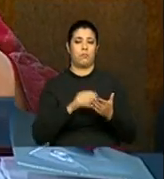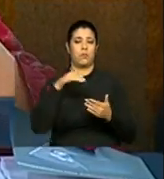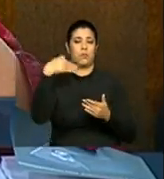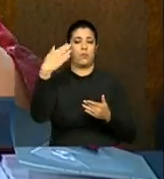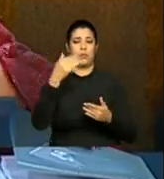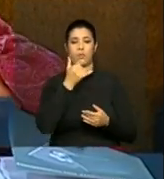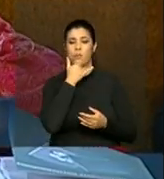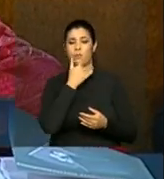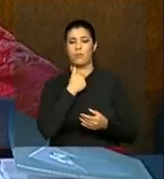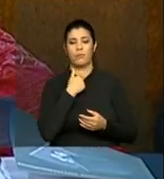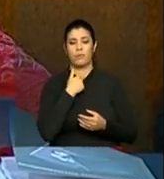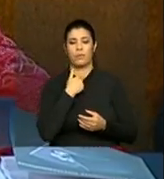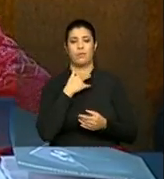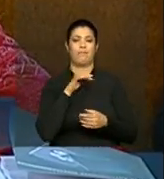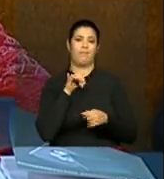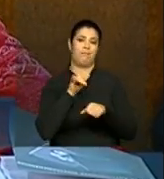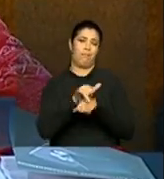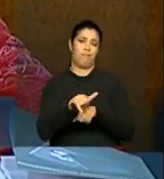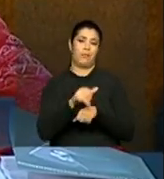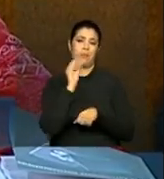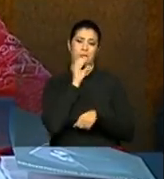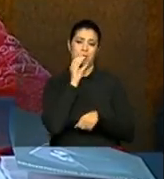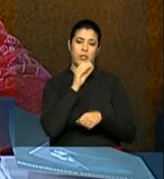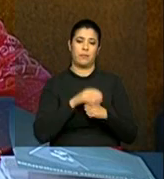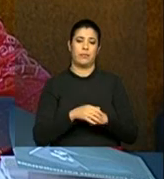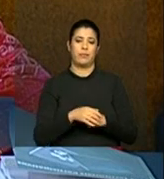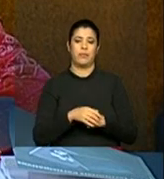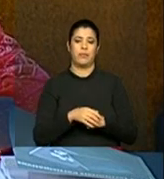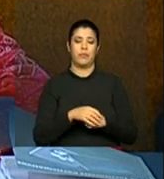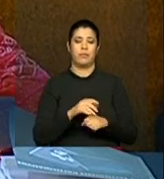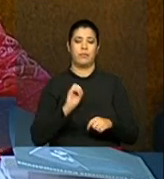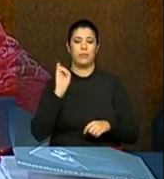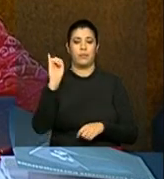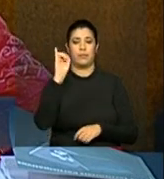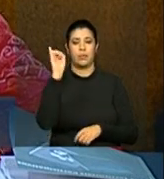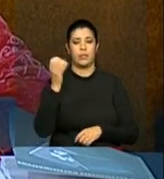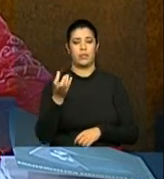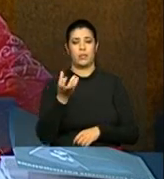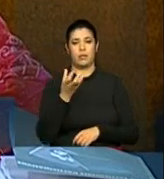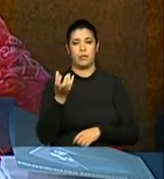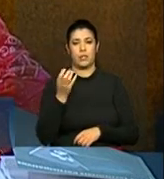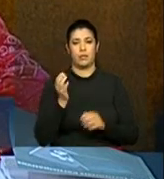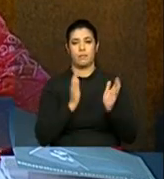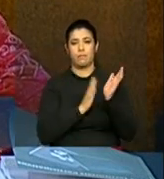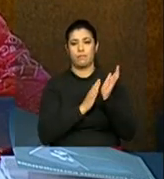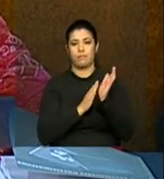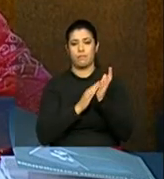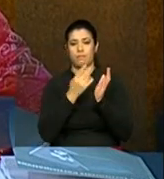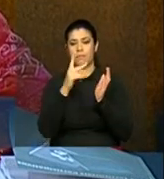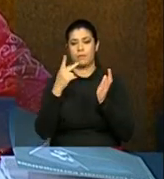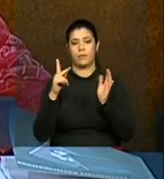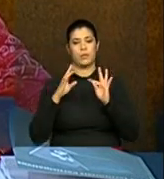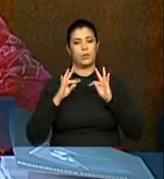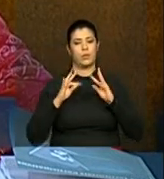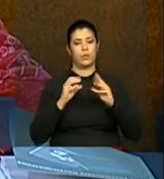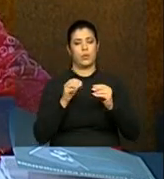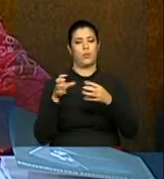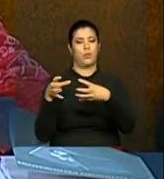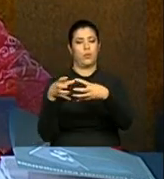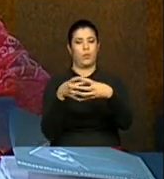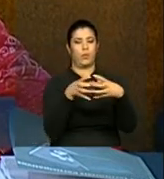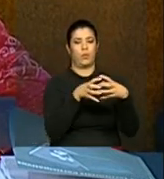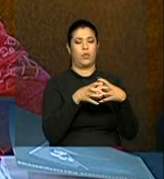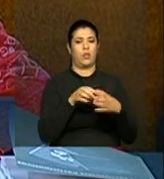não posso faltar. Eh, parabenizar primeiro toda a equipe do